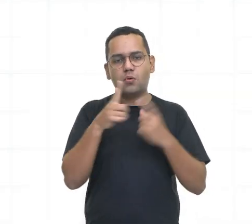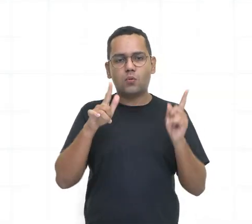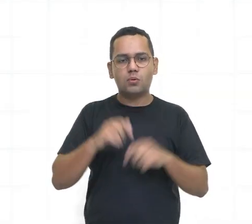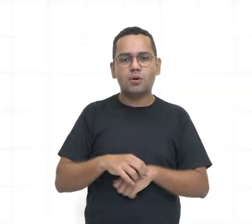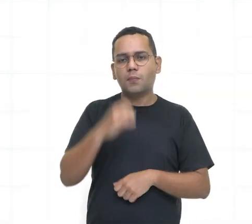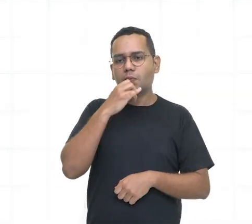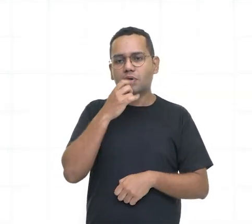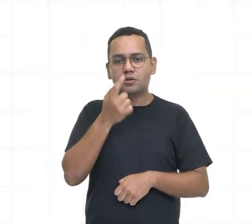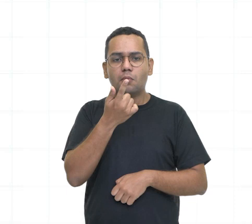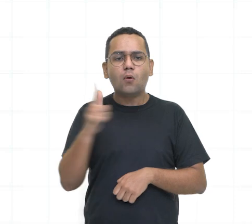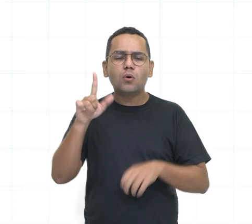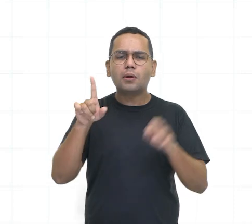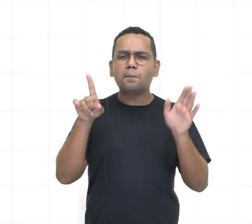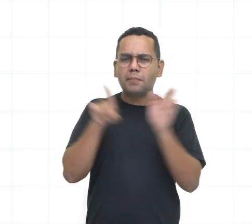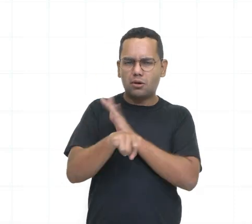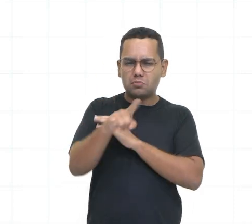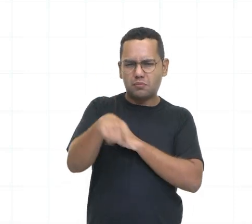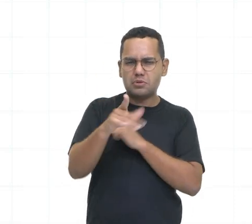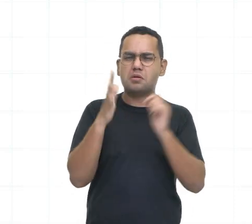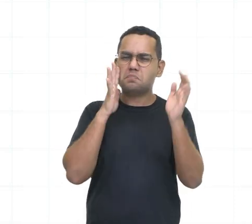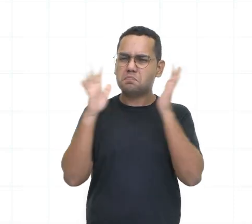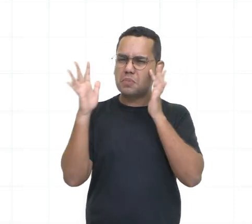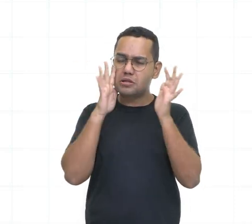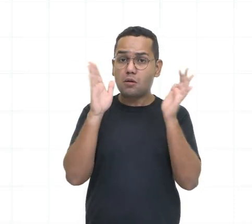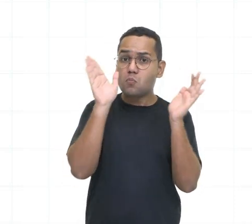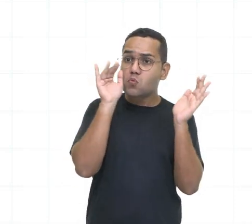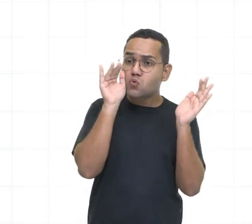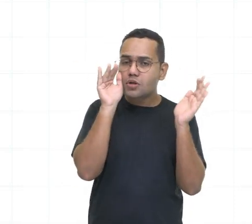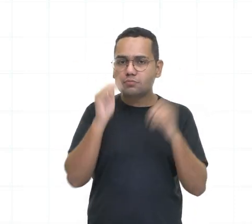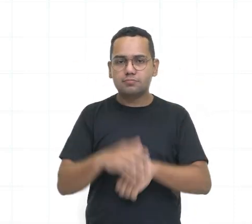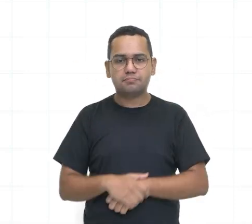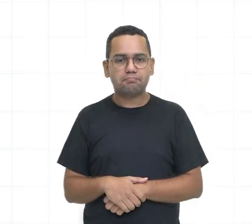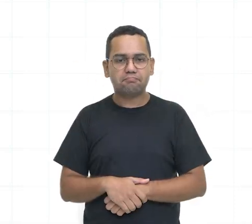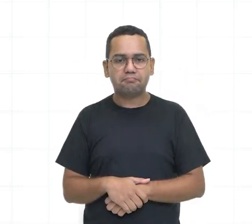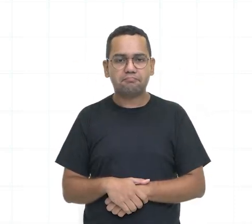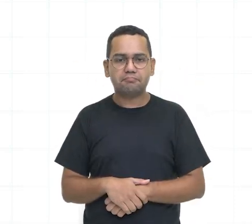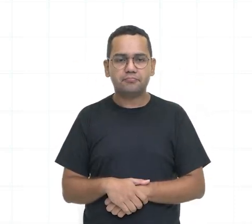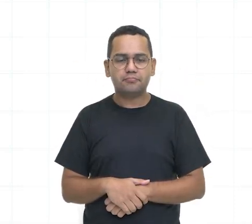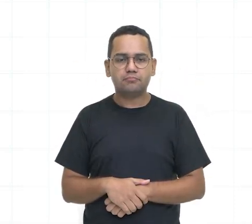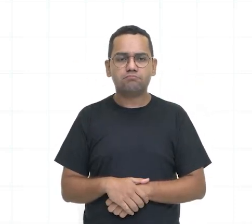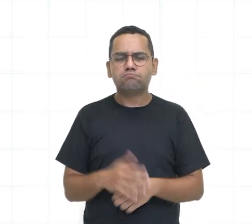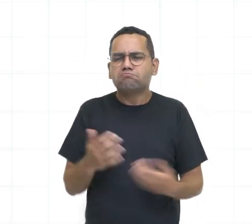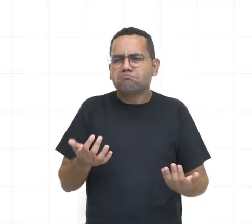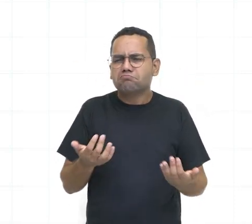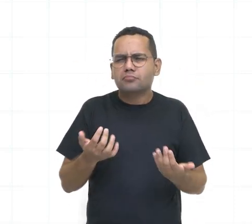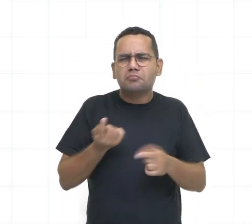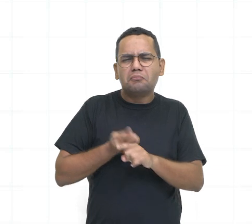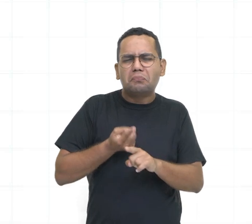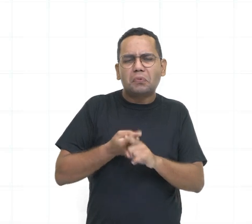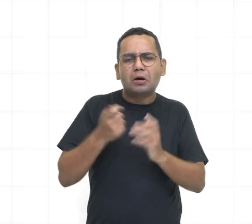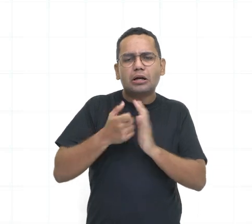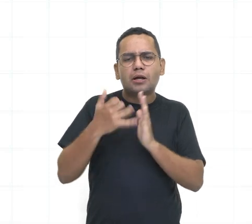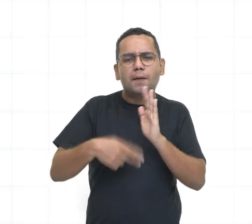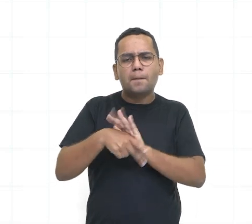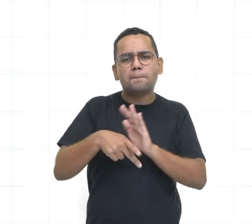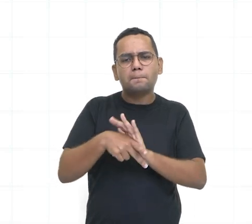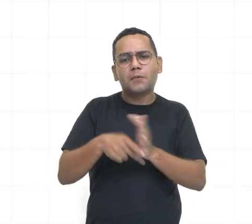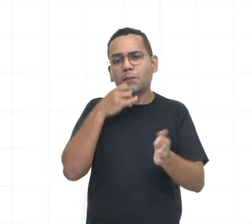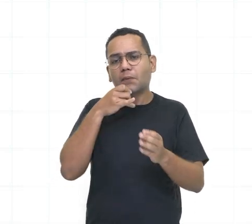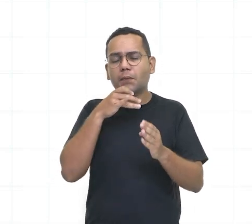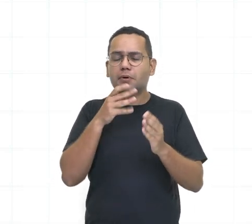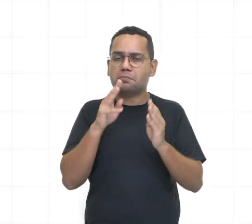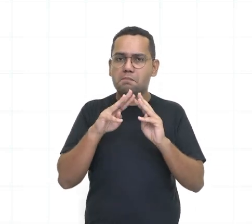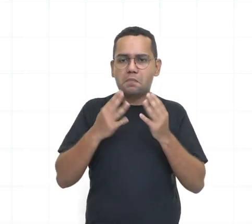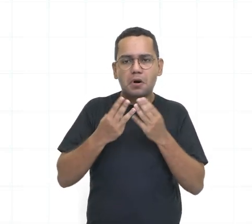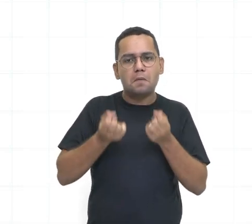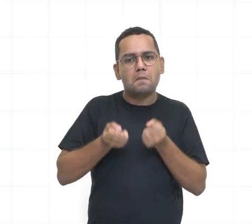trago uma pergunta aqui para efeito de curiosidade, já que a gente está falando de estrelas. Por que elementos como o ferro só podem surgir em explosões de